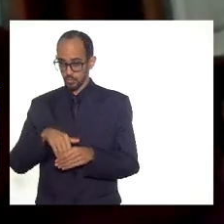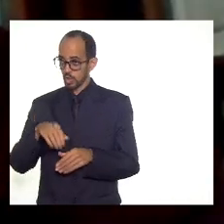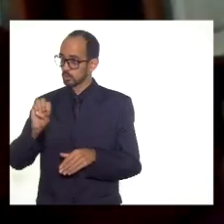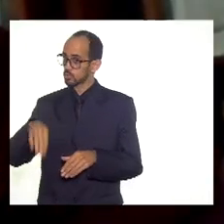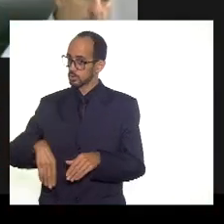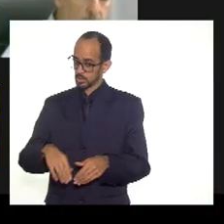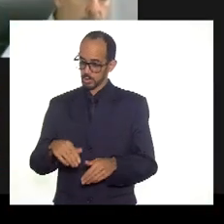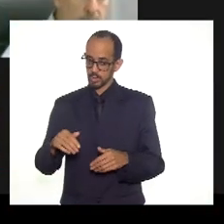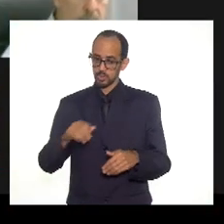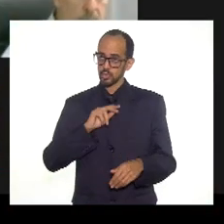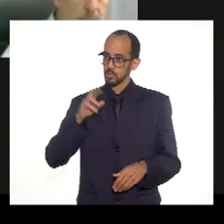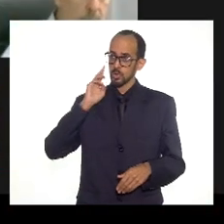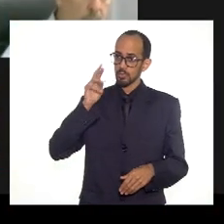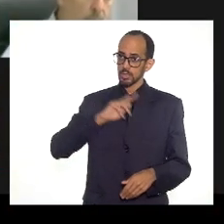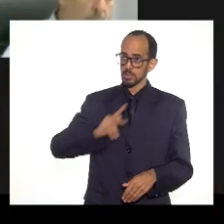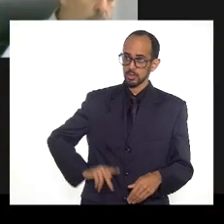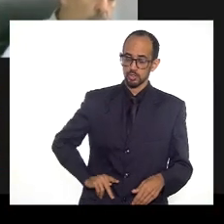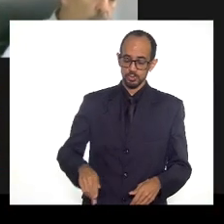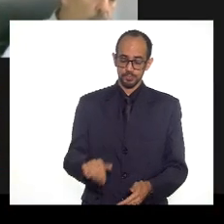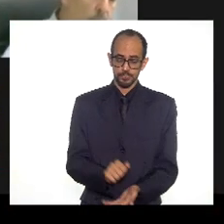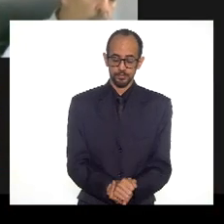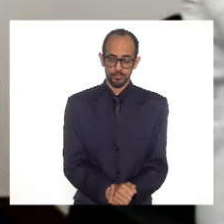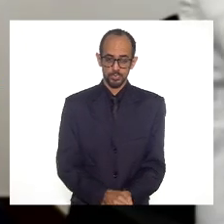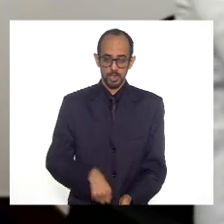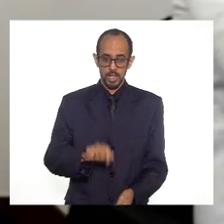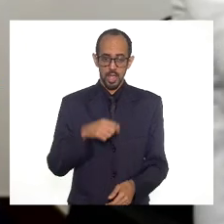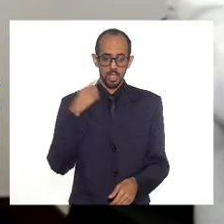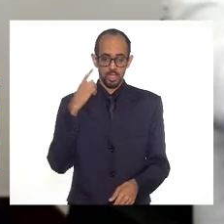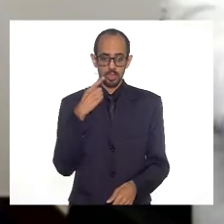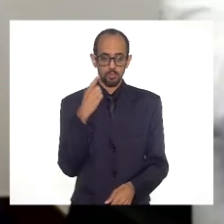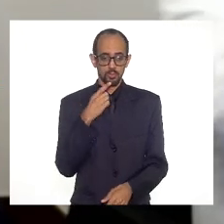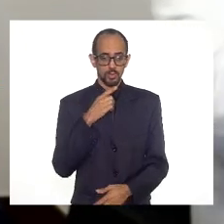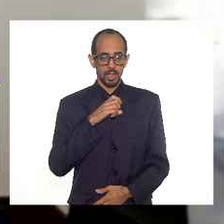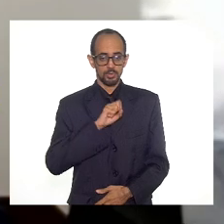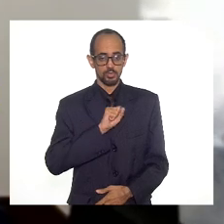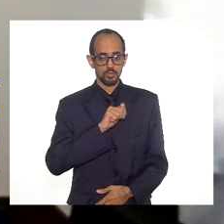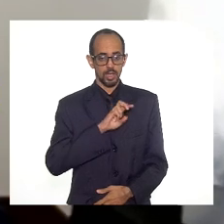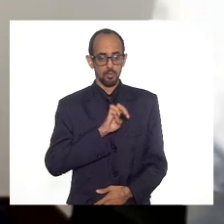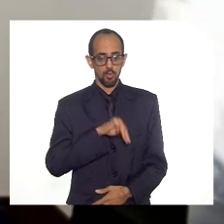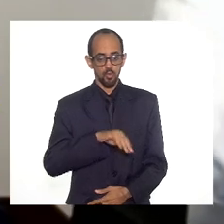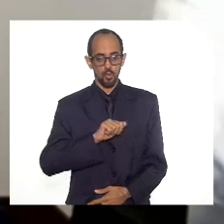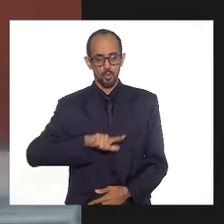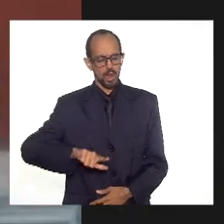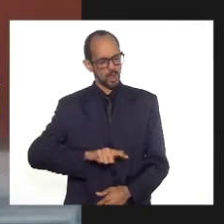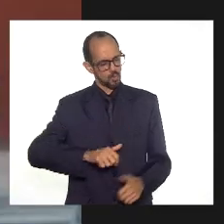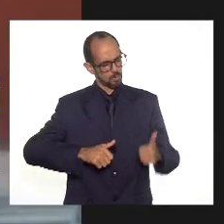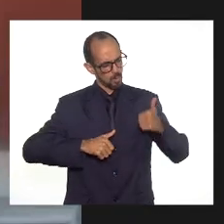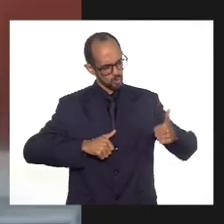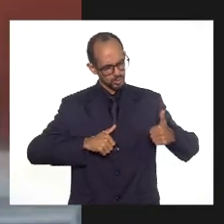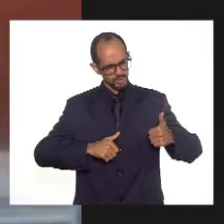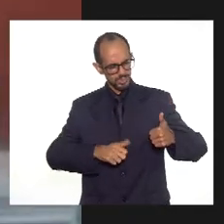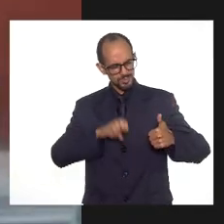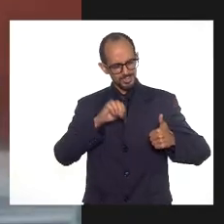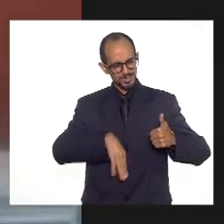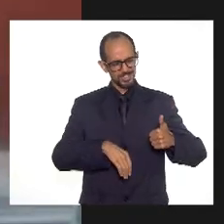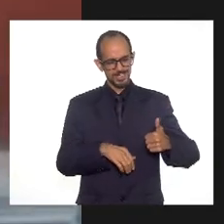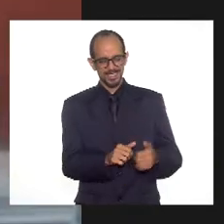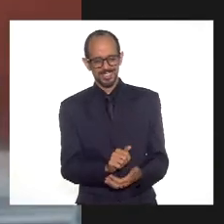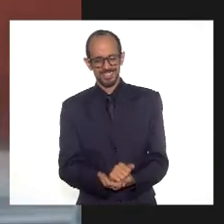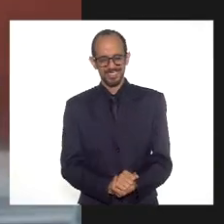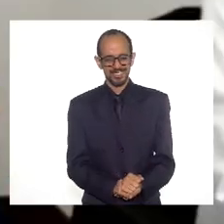presidente. Obrigado. Deputado Samuel Malafaia. Positivo, sim, presidente. Meu